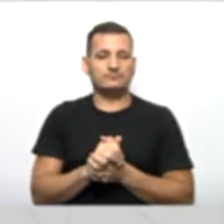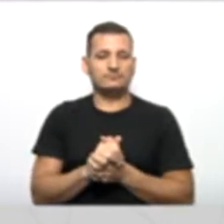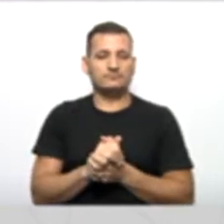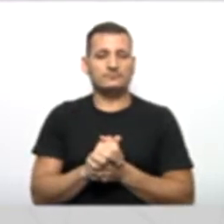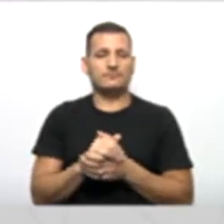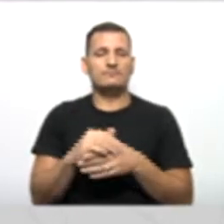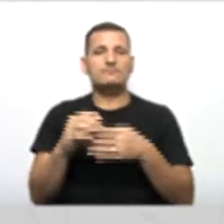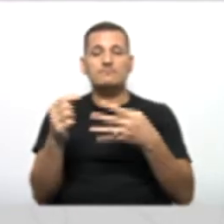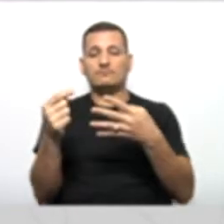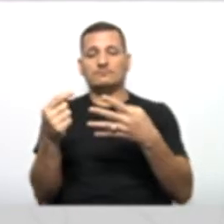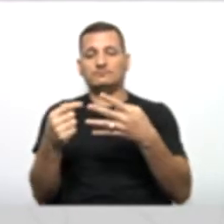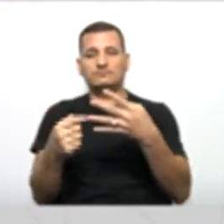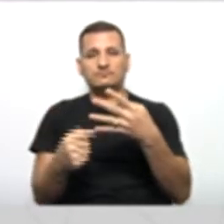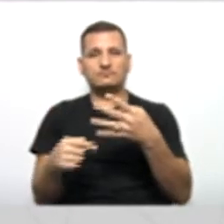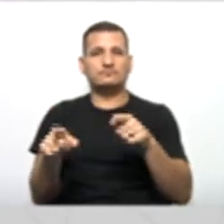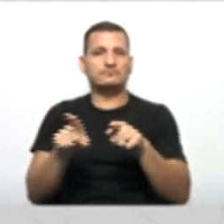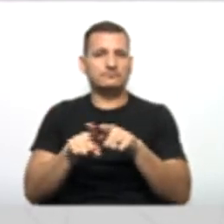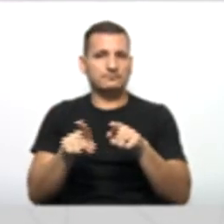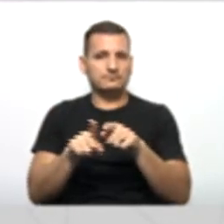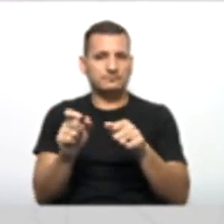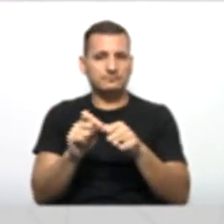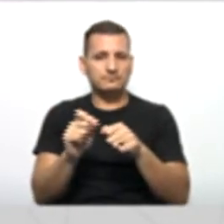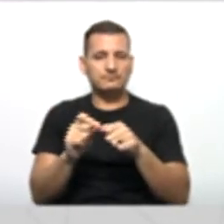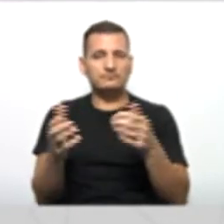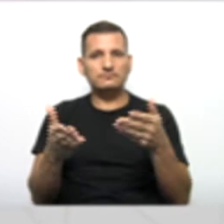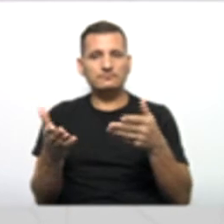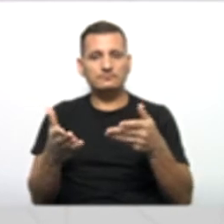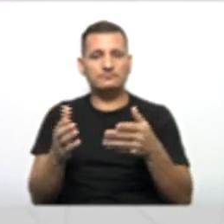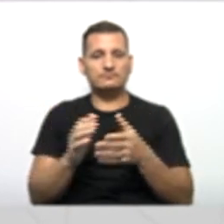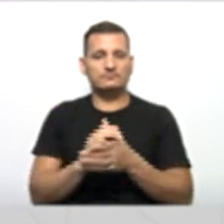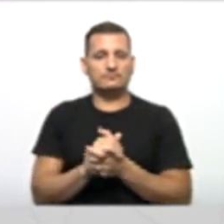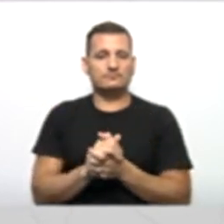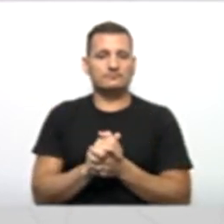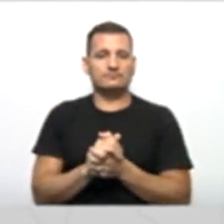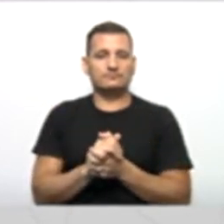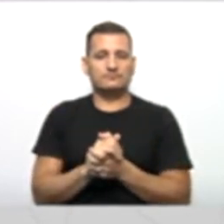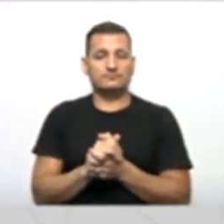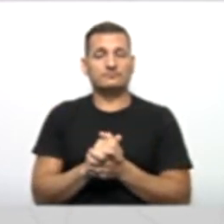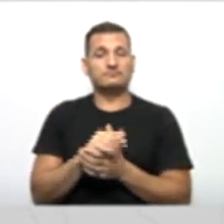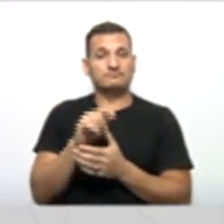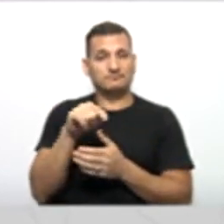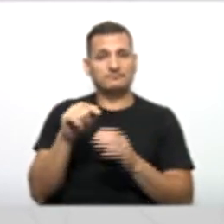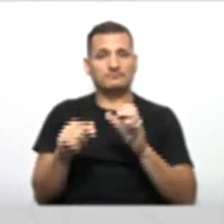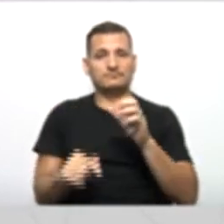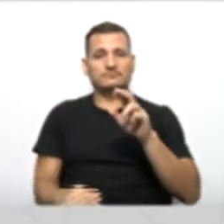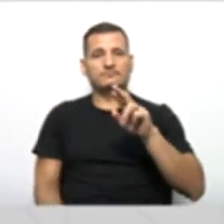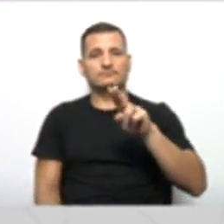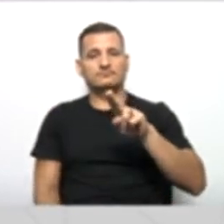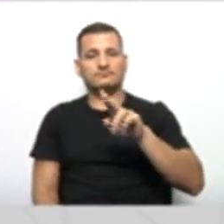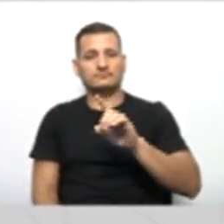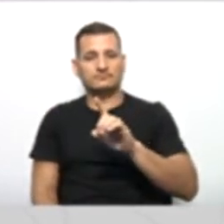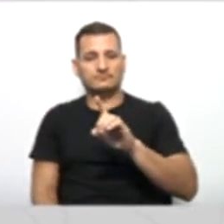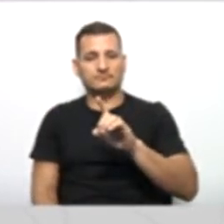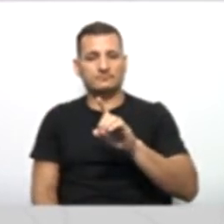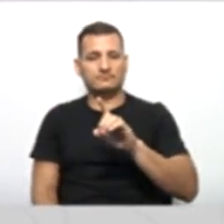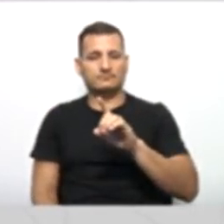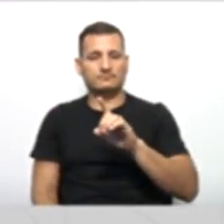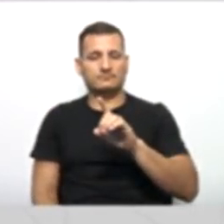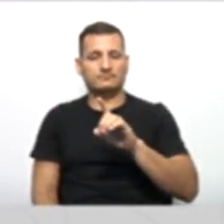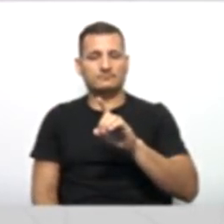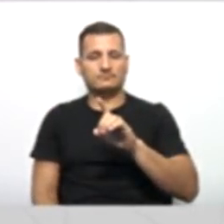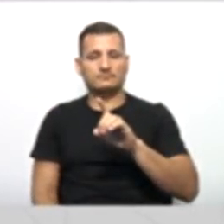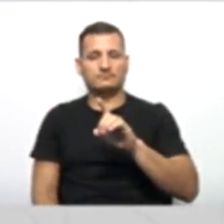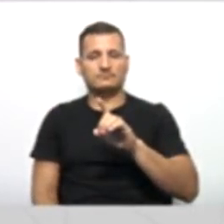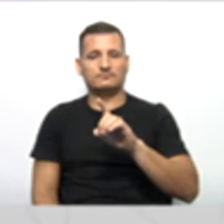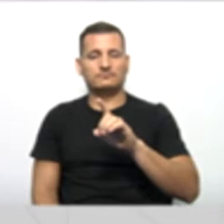esses outros também aqui na aula hoje então essa aqui é o acrônimo do crude cloud alguns falam que rege o crude